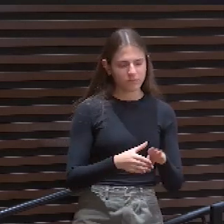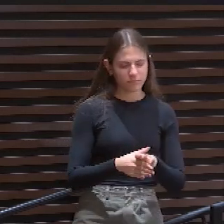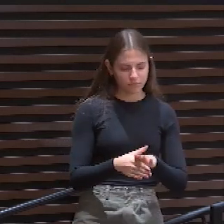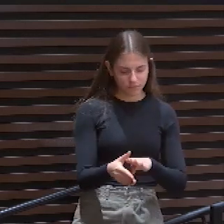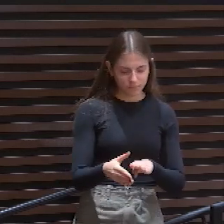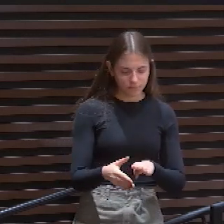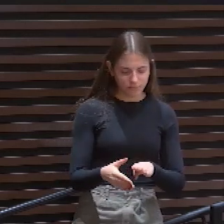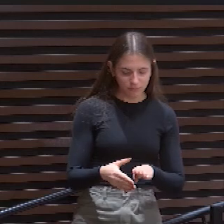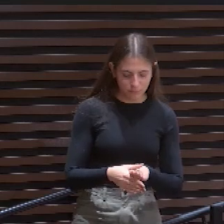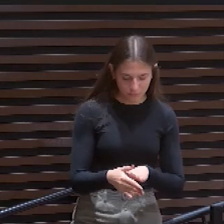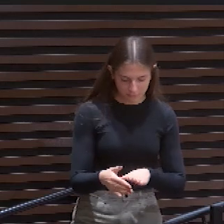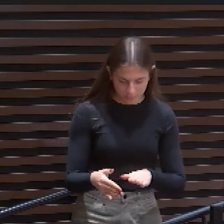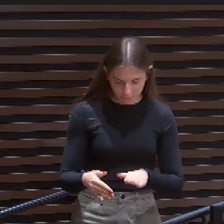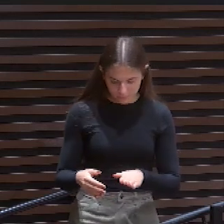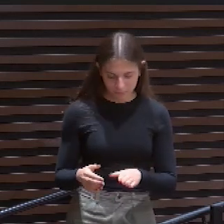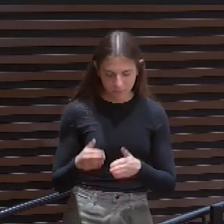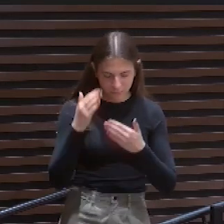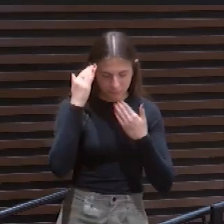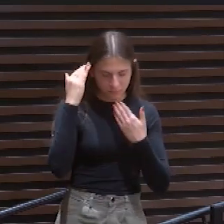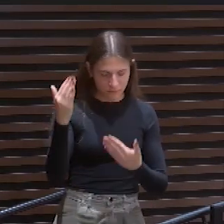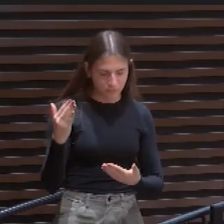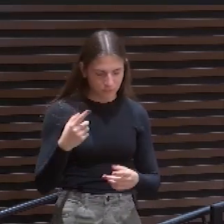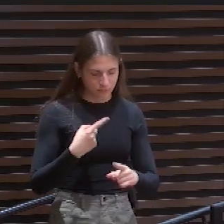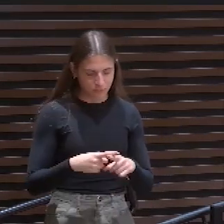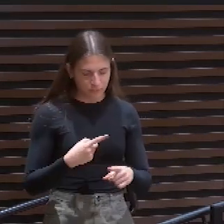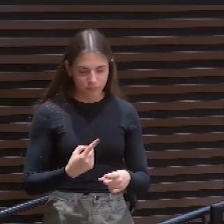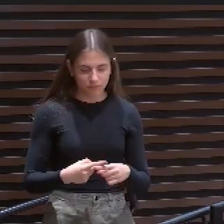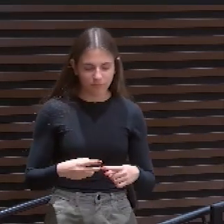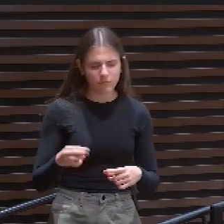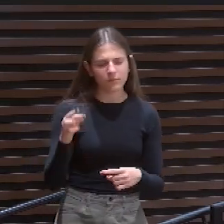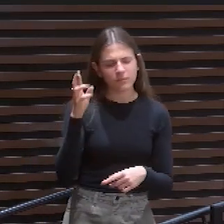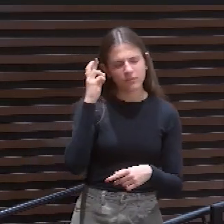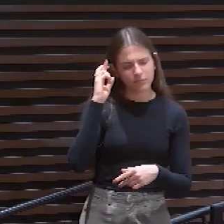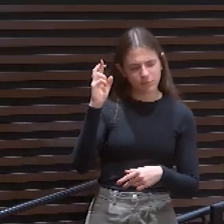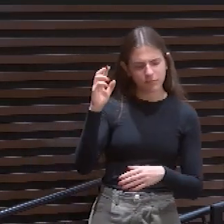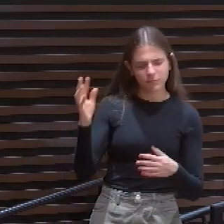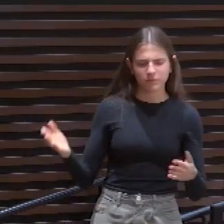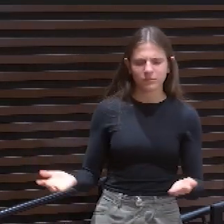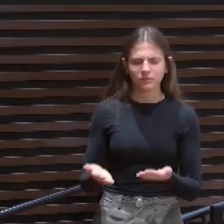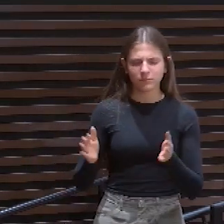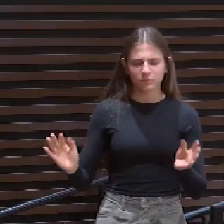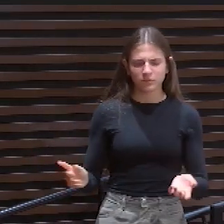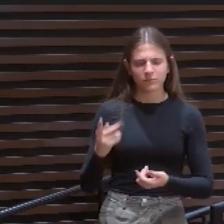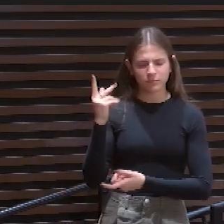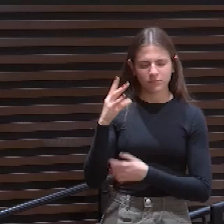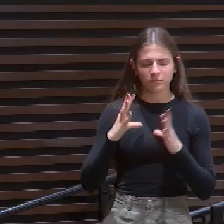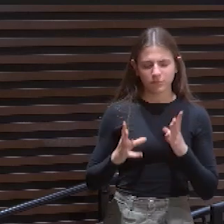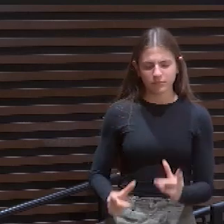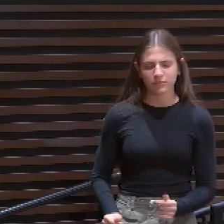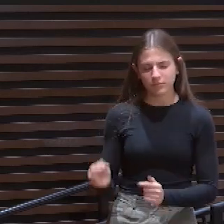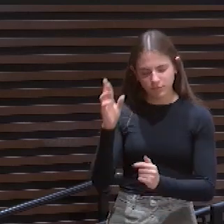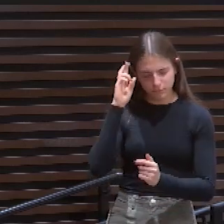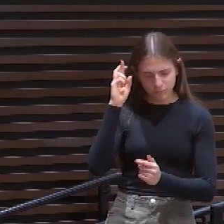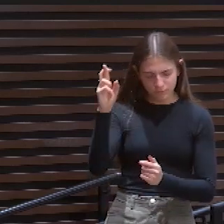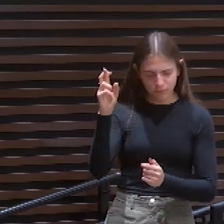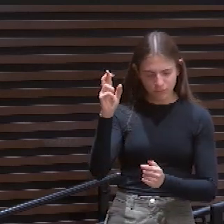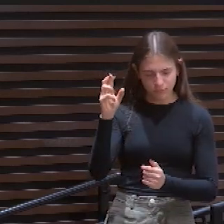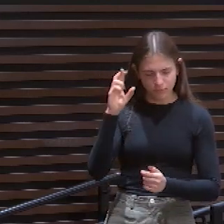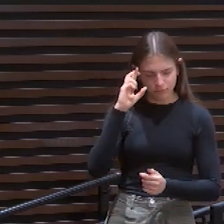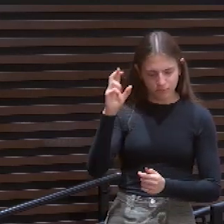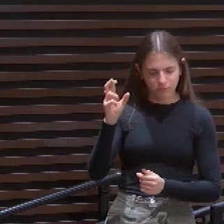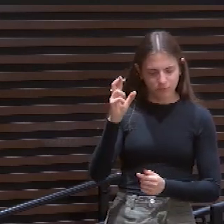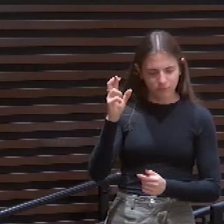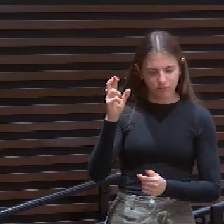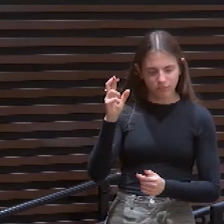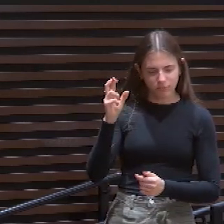Deus. Obrigado porque o Senhor edifica o teu corpo, Senhor. Senhor, a